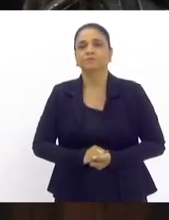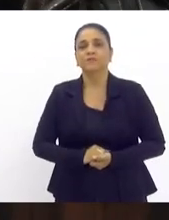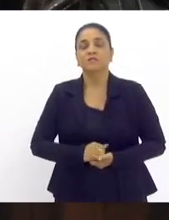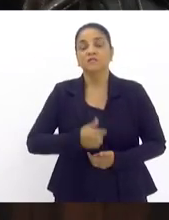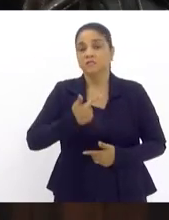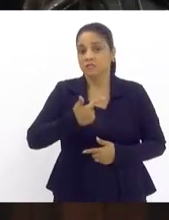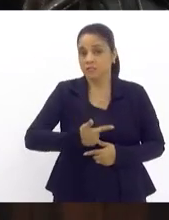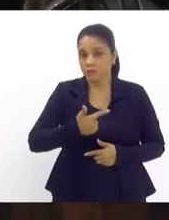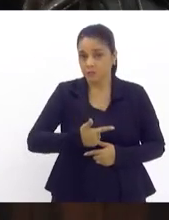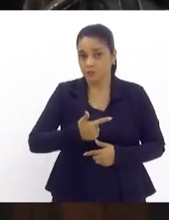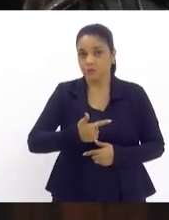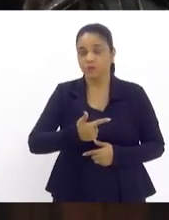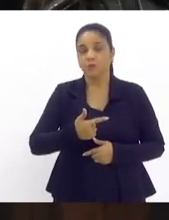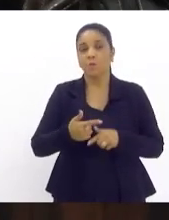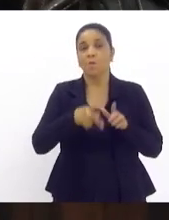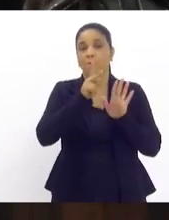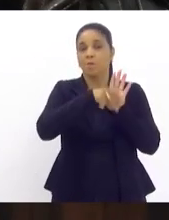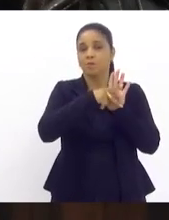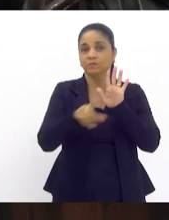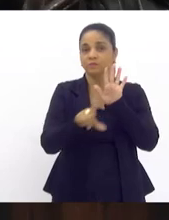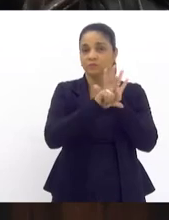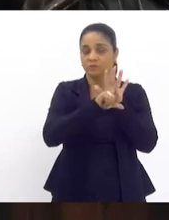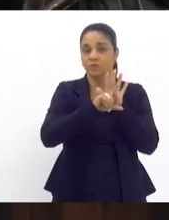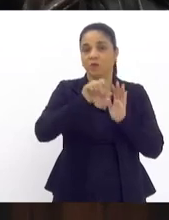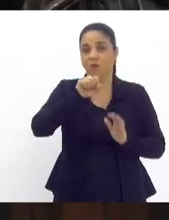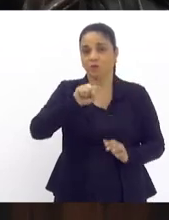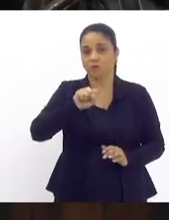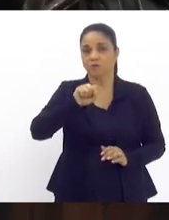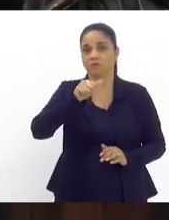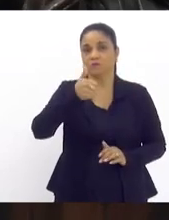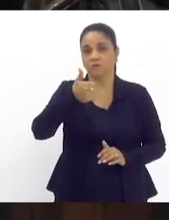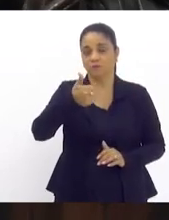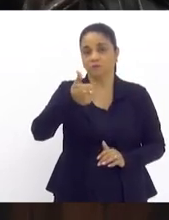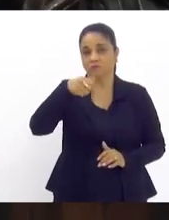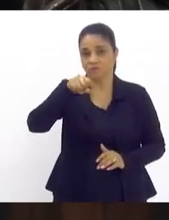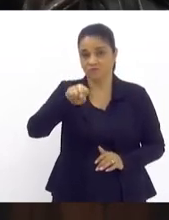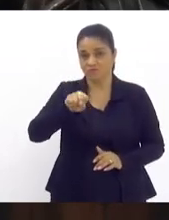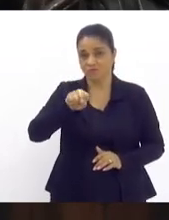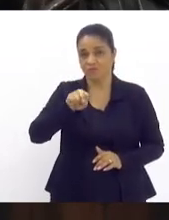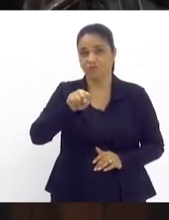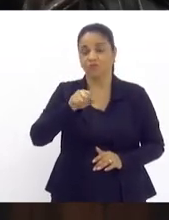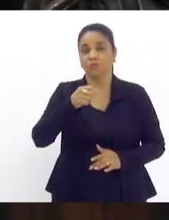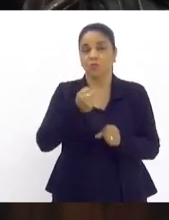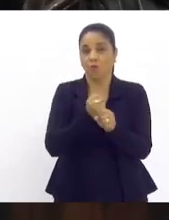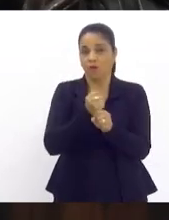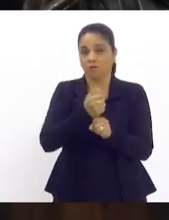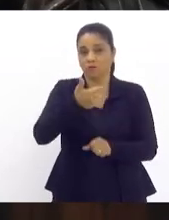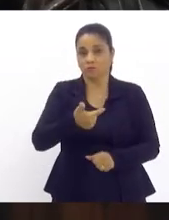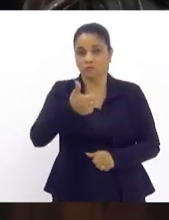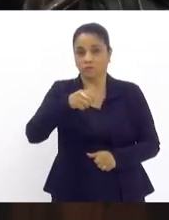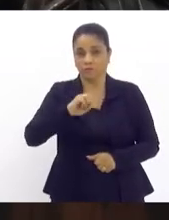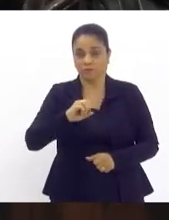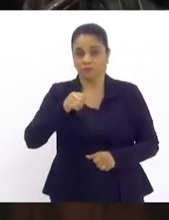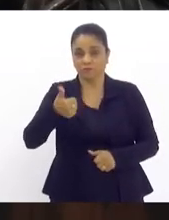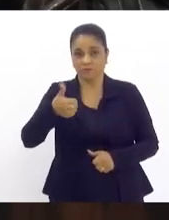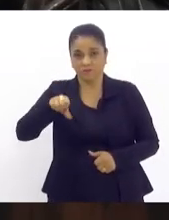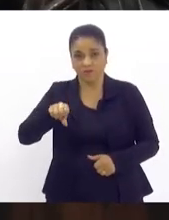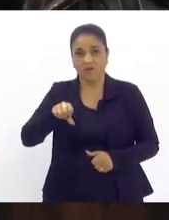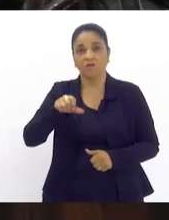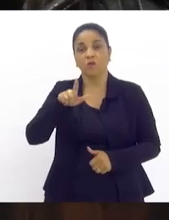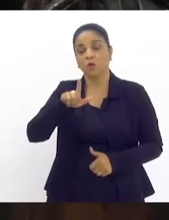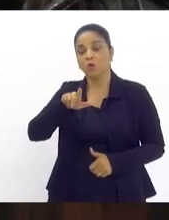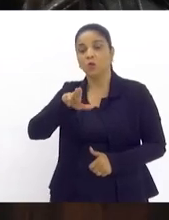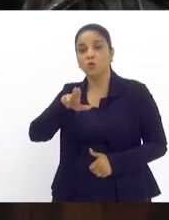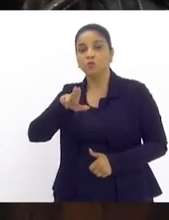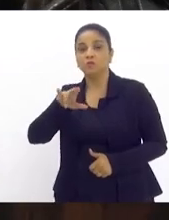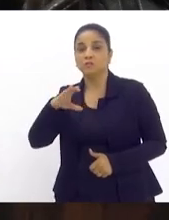discussão, projeto de lei número 118 de 2019, de autoria da deputada Lucinha, que obriga